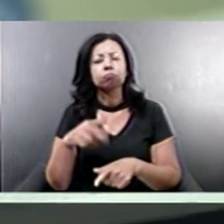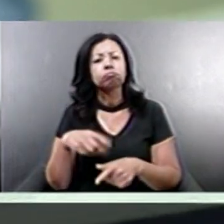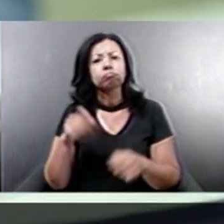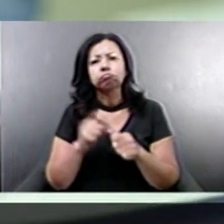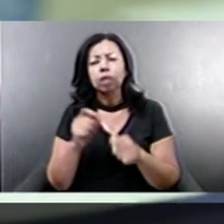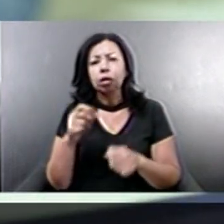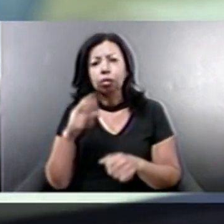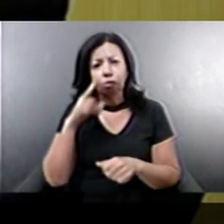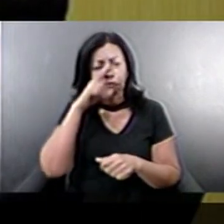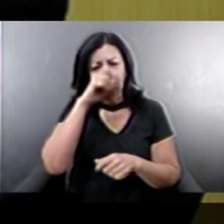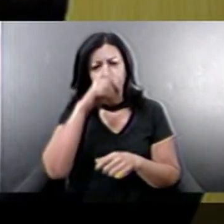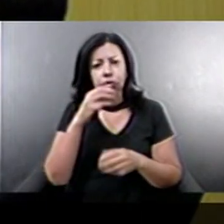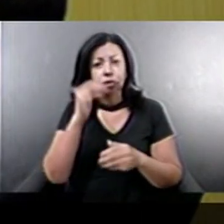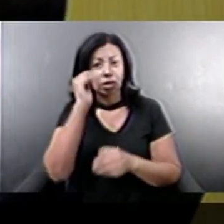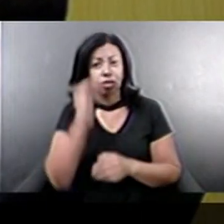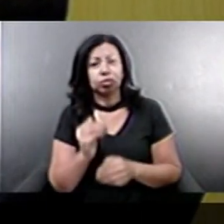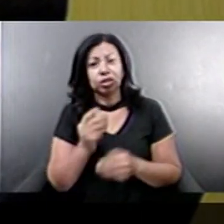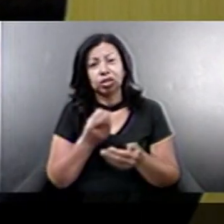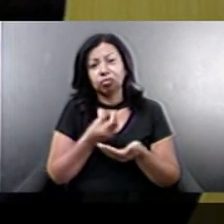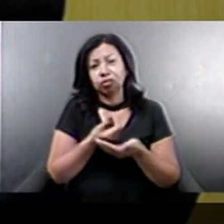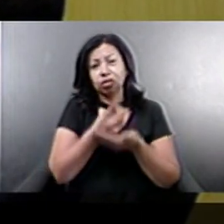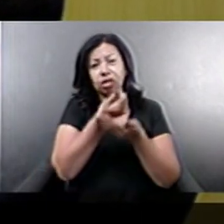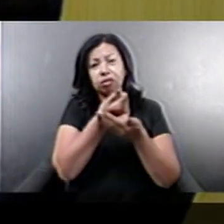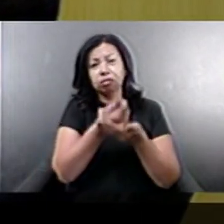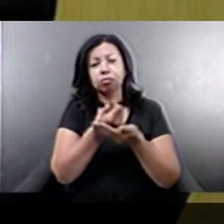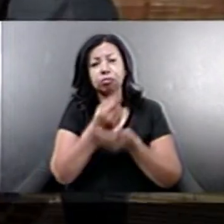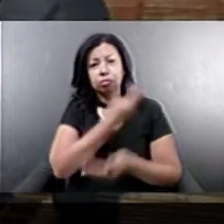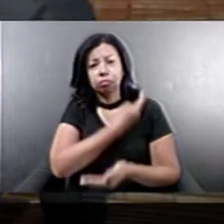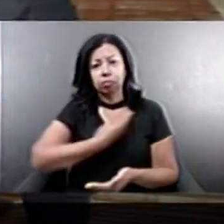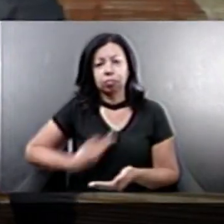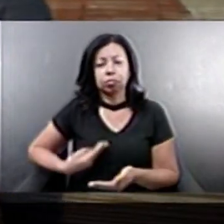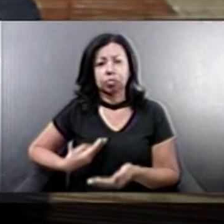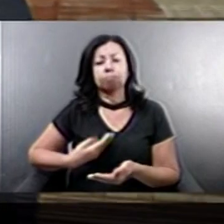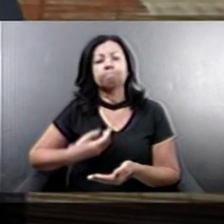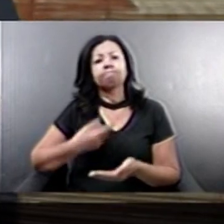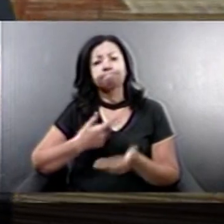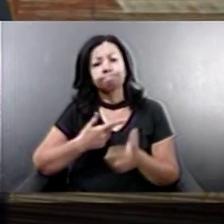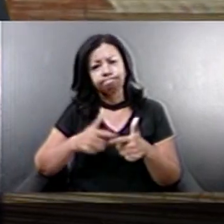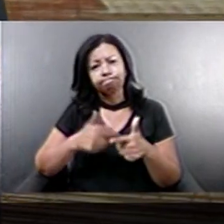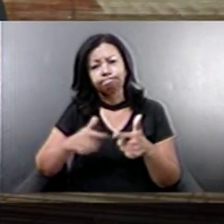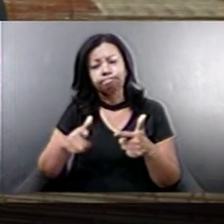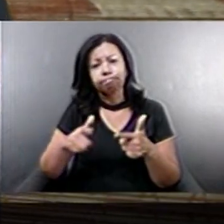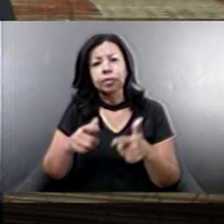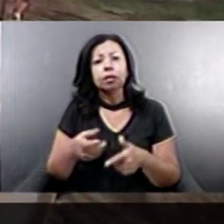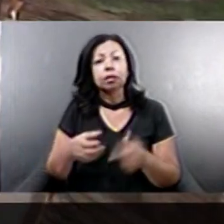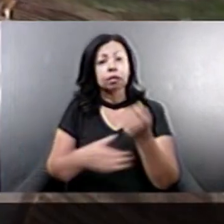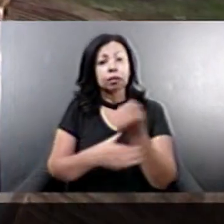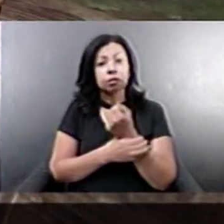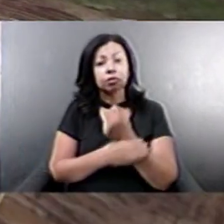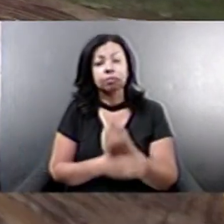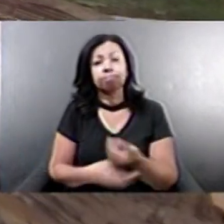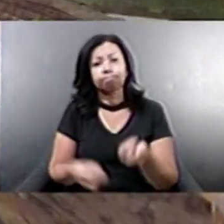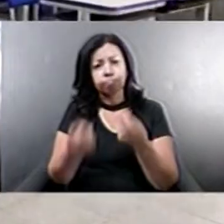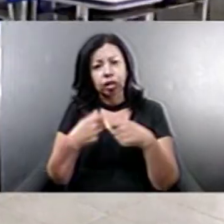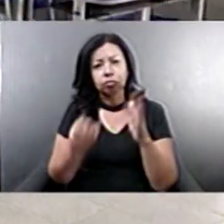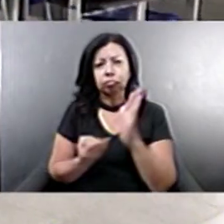fortes, reduzir os gastos públicos, enfrentar a crise e garantir a arrecadação.